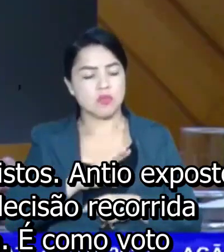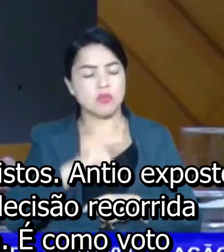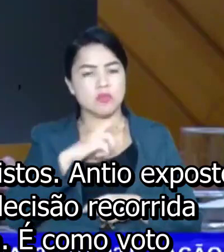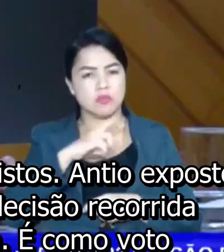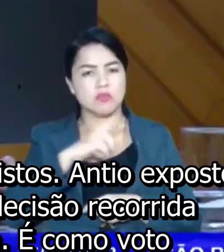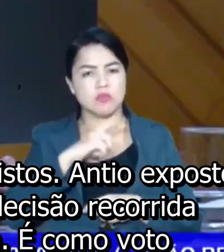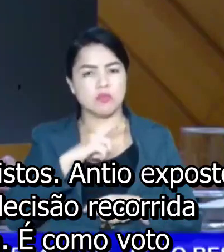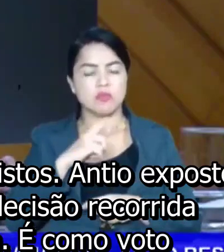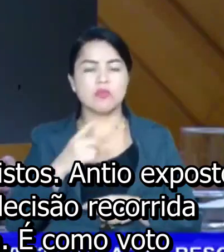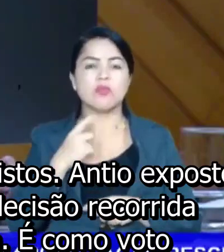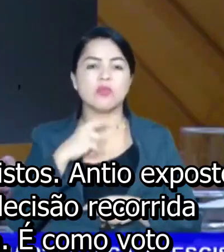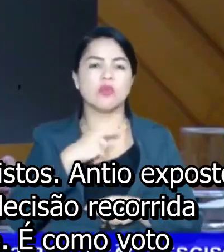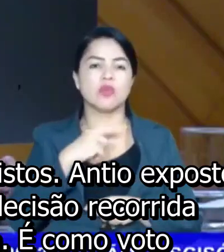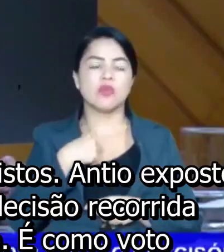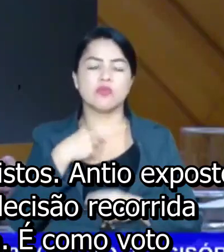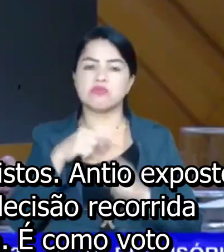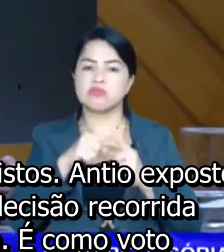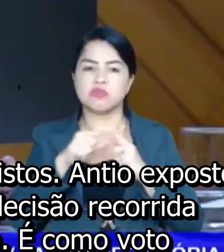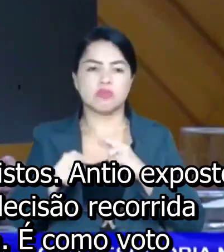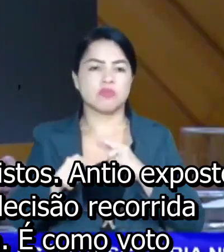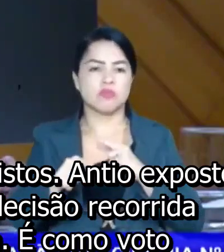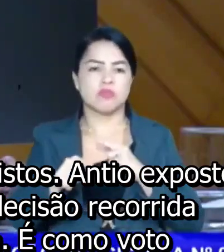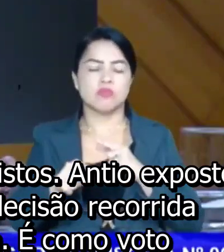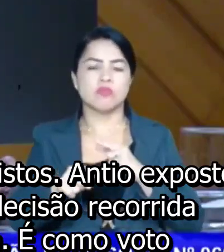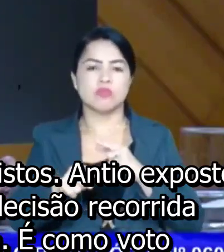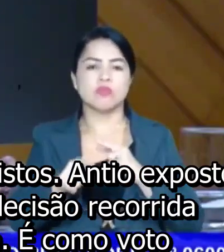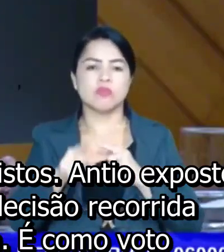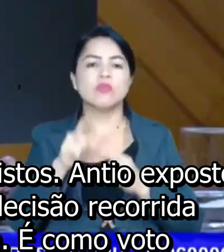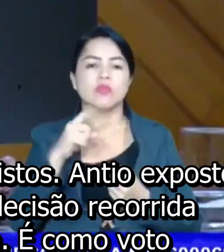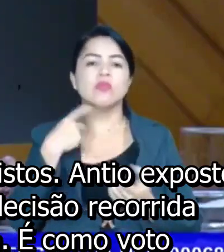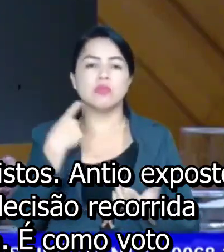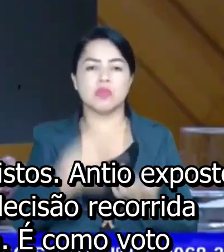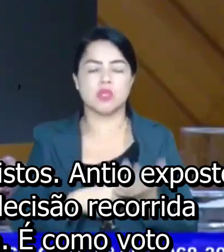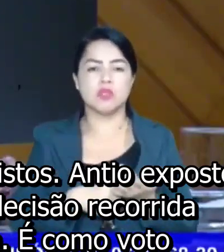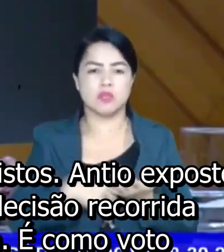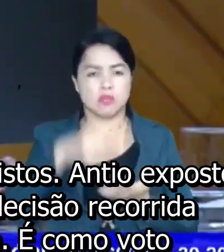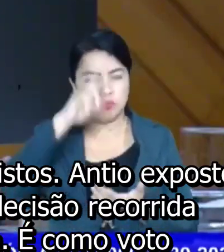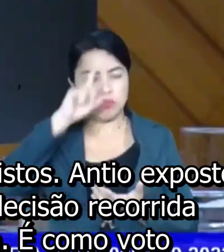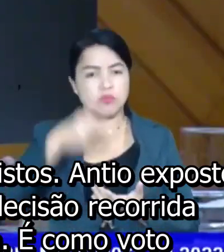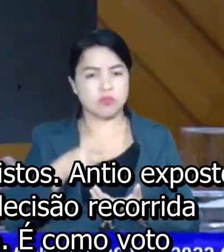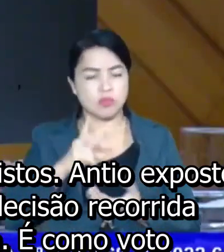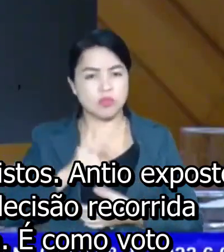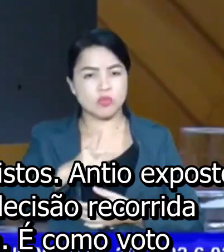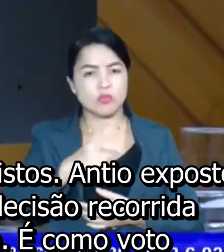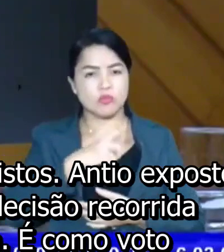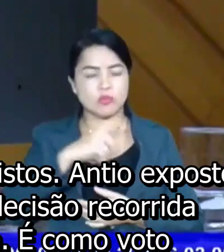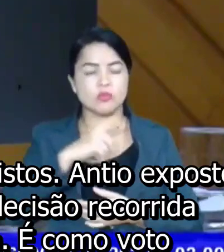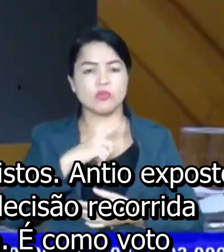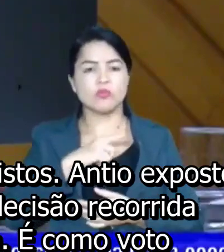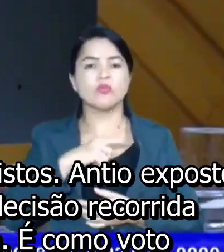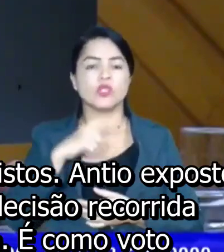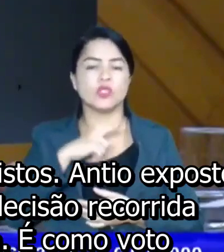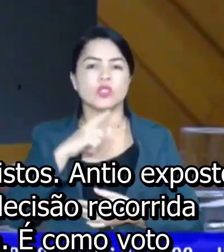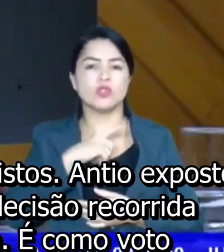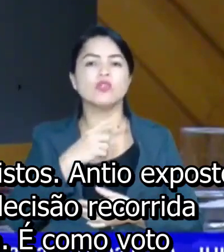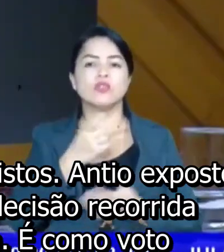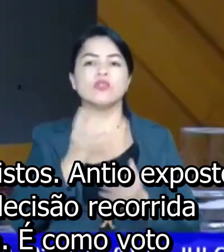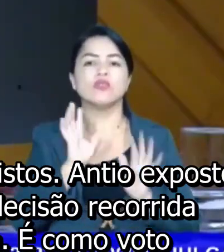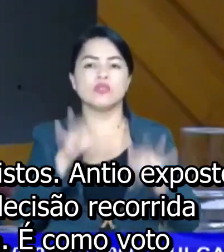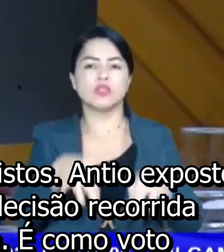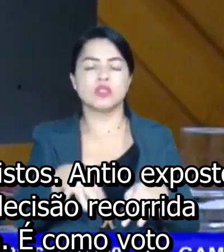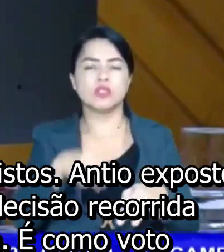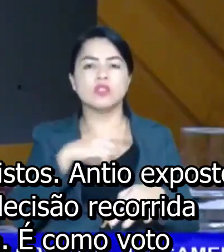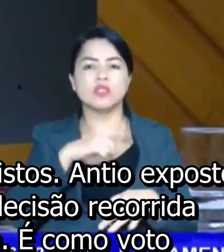exposto, nego provimento ao agravo, mantenho integralmente a decisão recorrida e julgo extinta, sem resolução de mérito, a